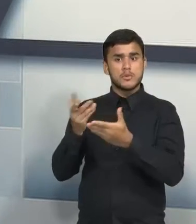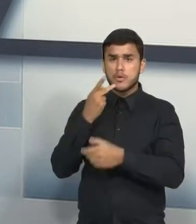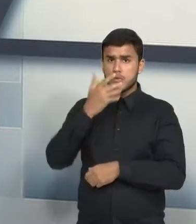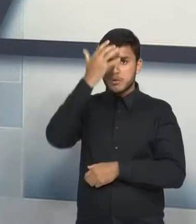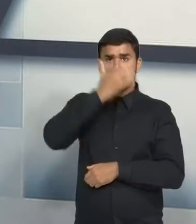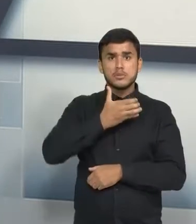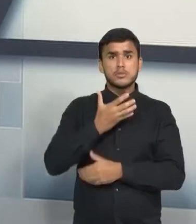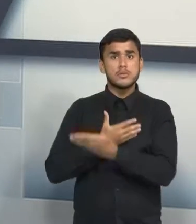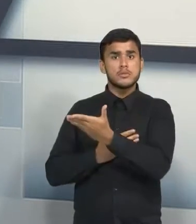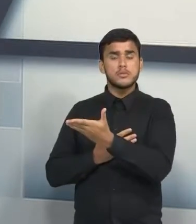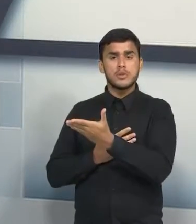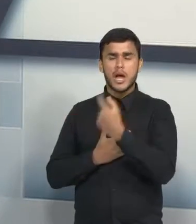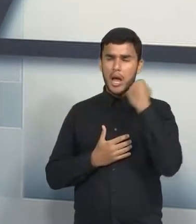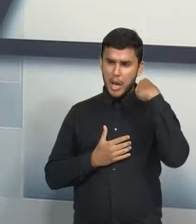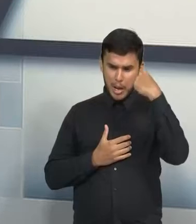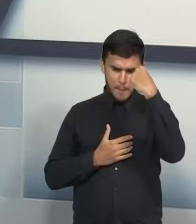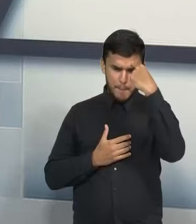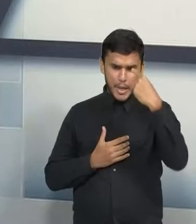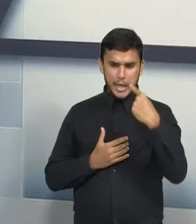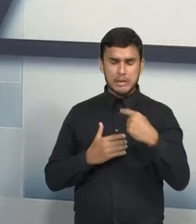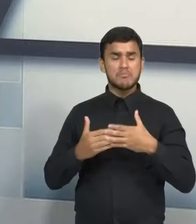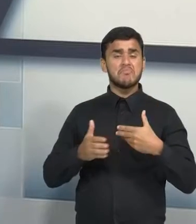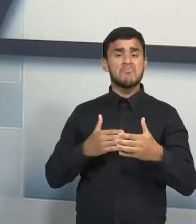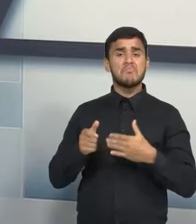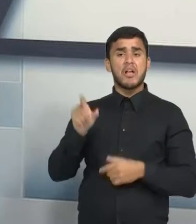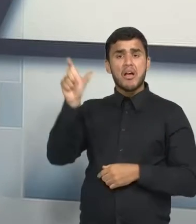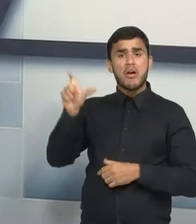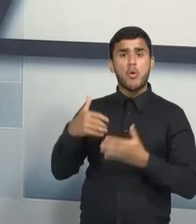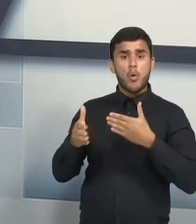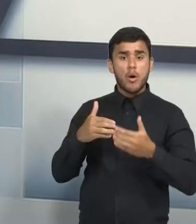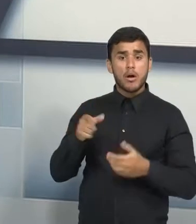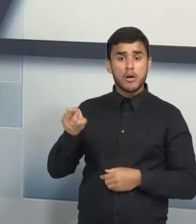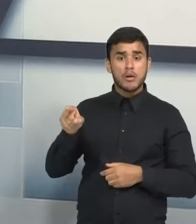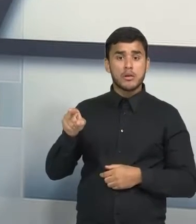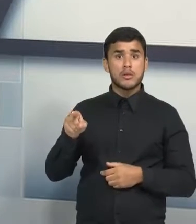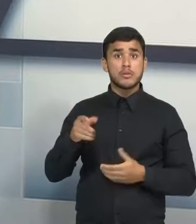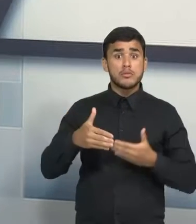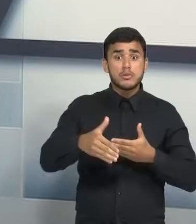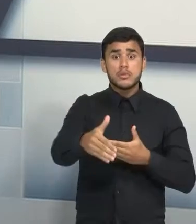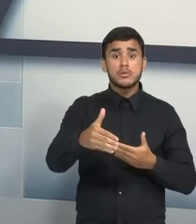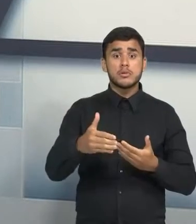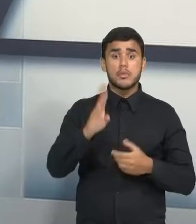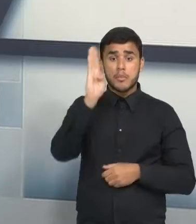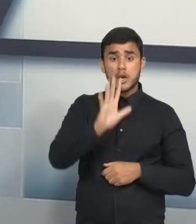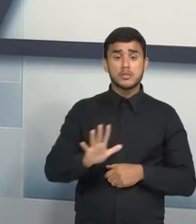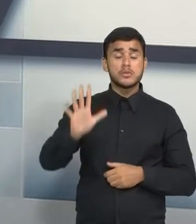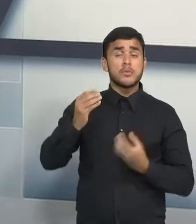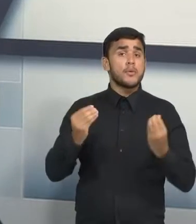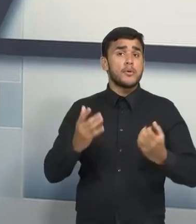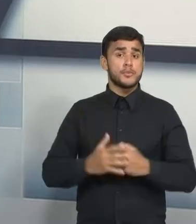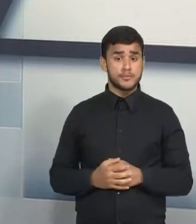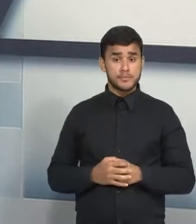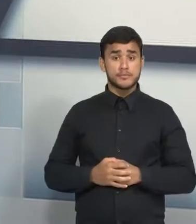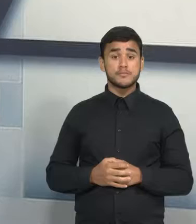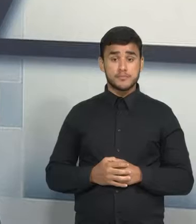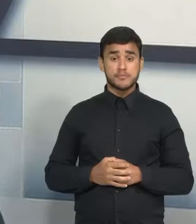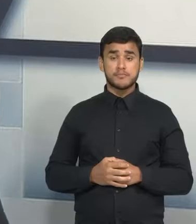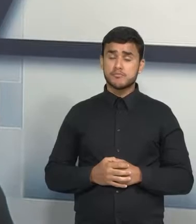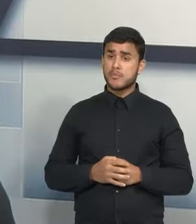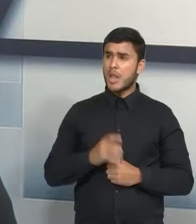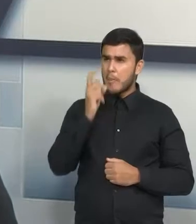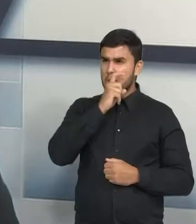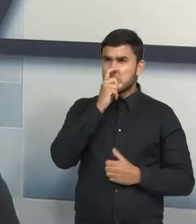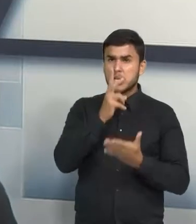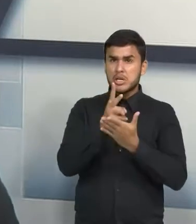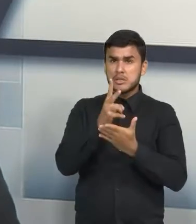seriedade. Porque se a gente não fizer assim, eu não sei para onde é que vai esse país. Tá certo? A mentira vai prevalecer